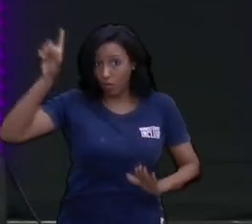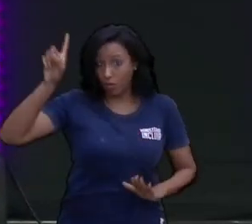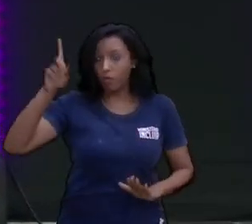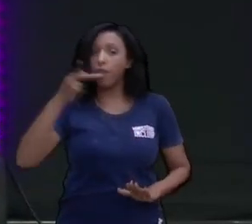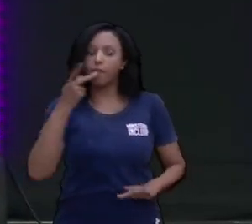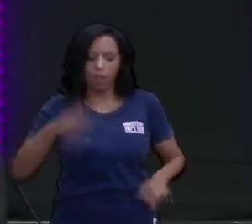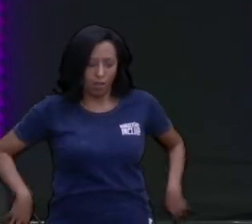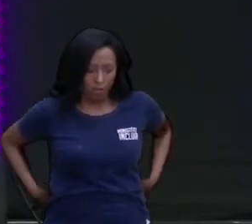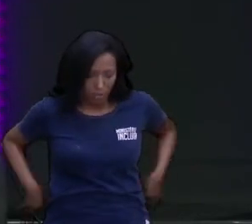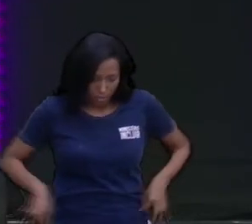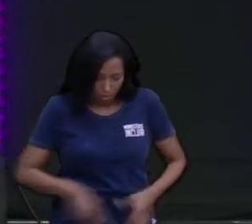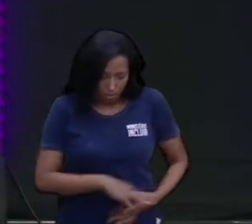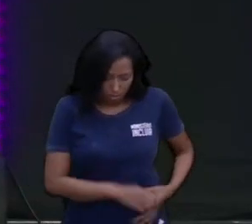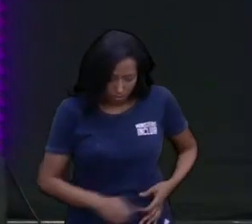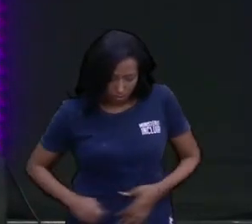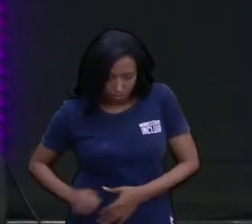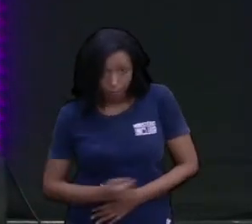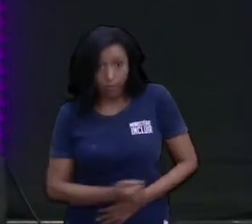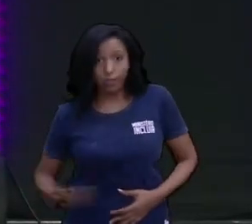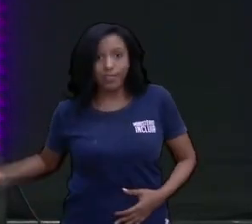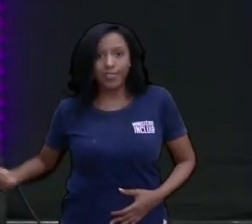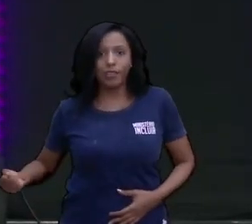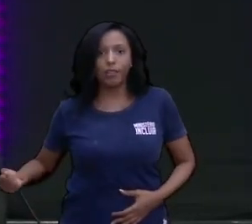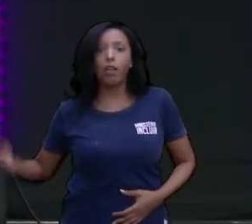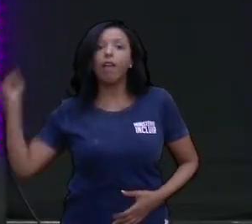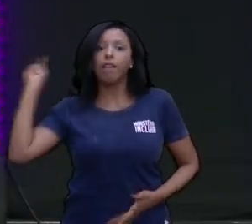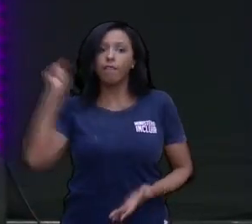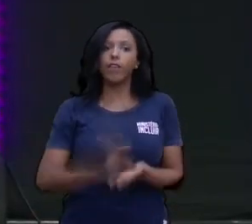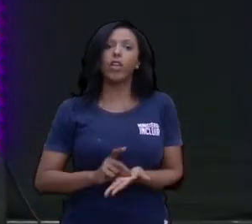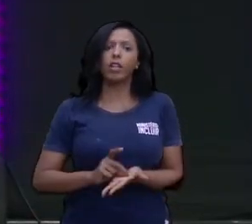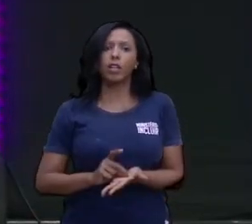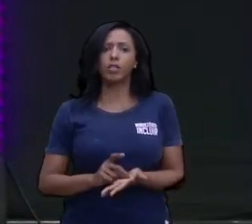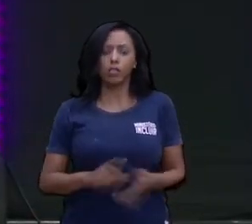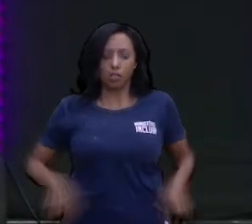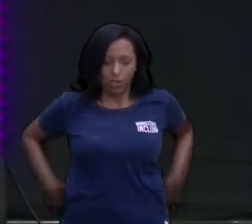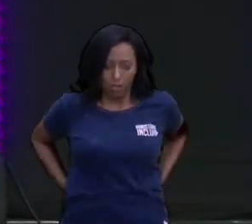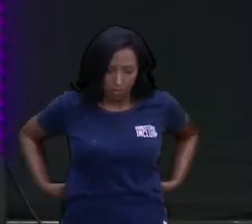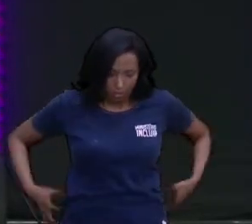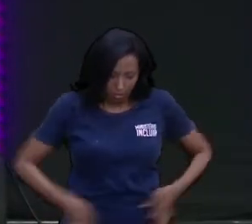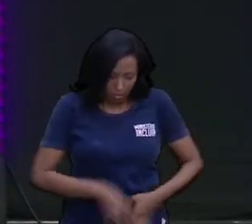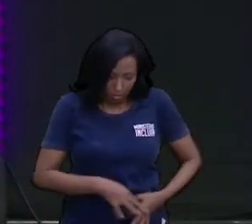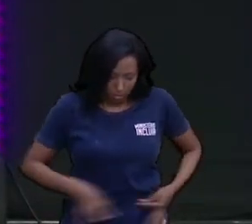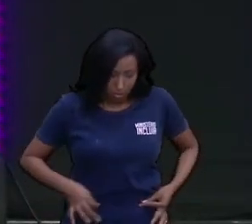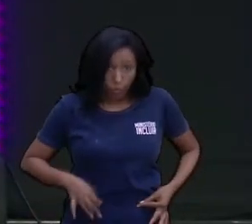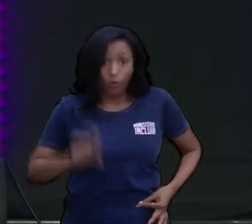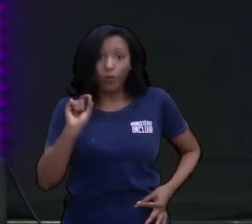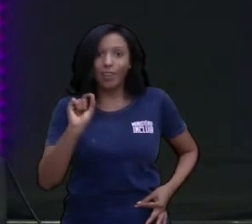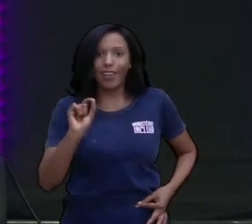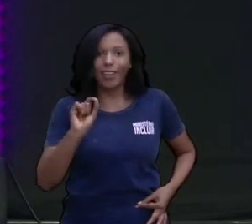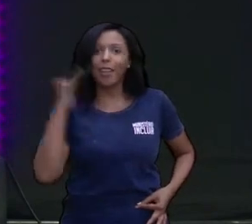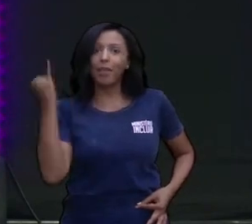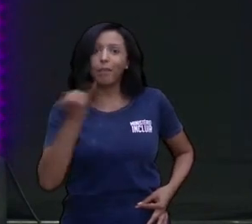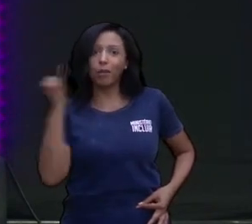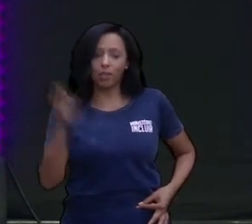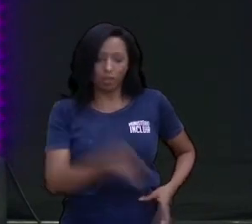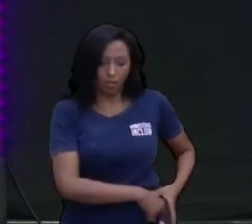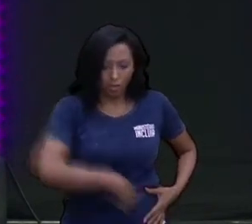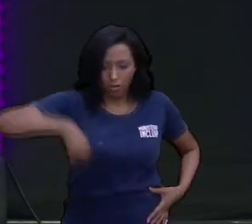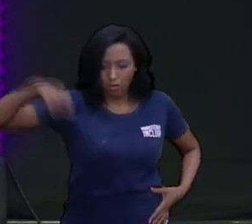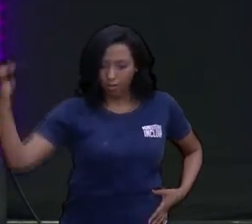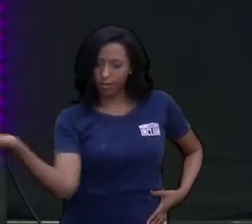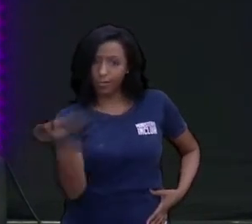fala o cinto da Verdade gente o cinto é que segura a espada o facão é que segura uma corda é que